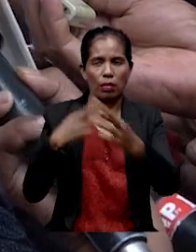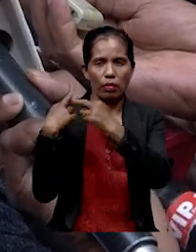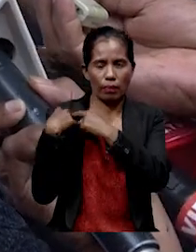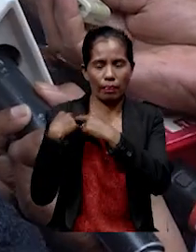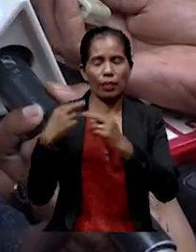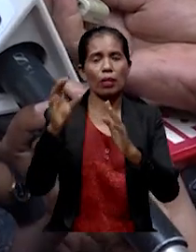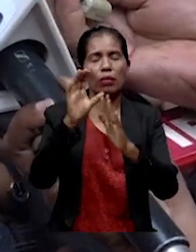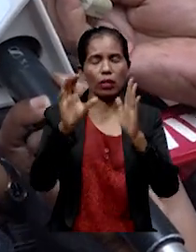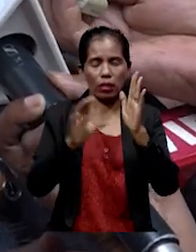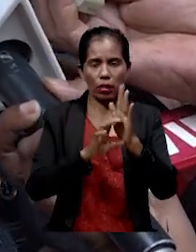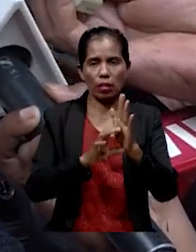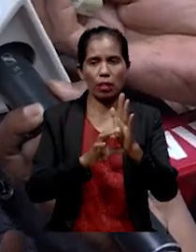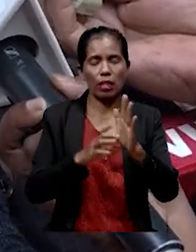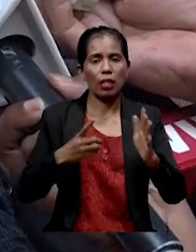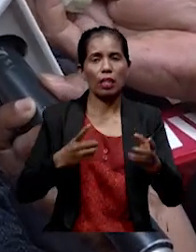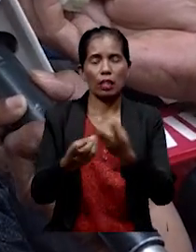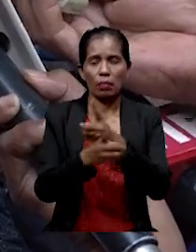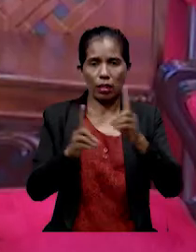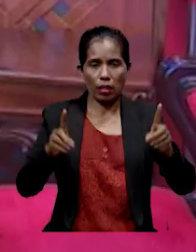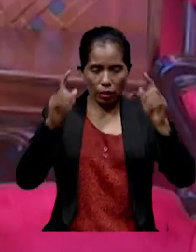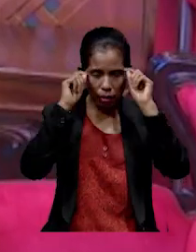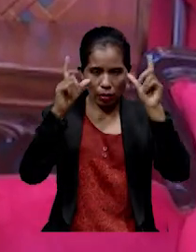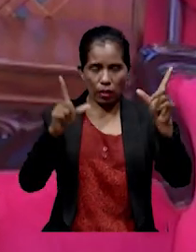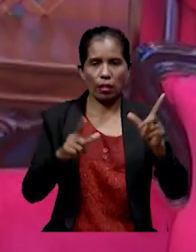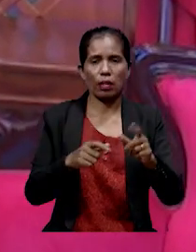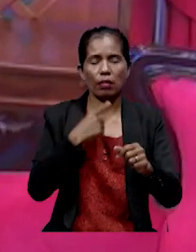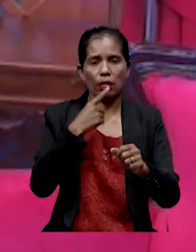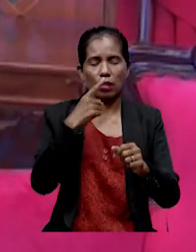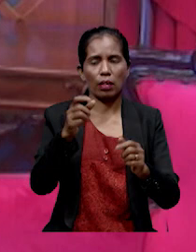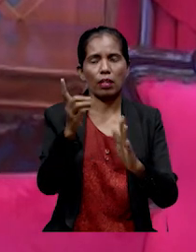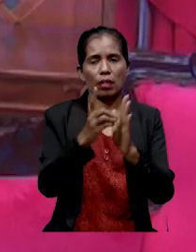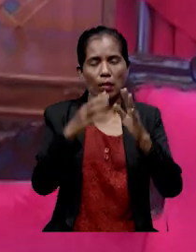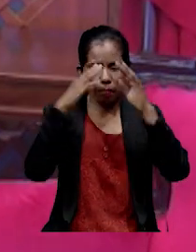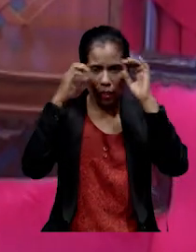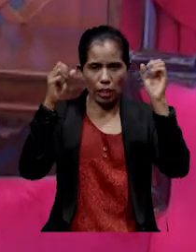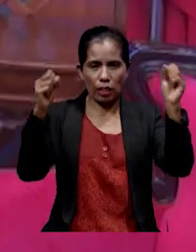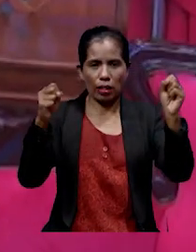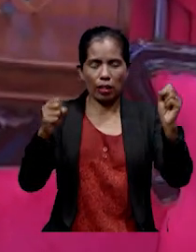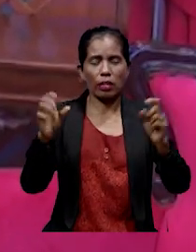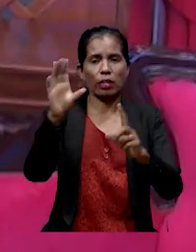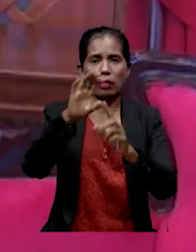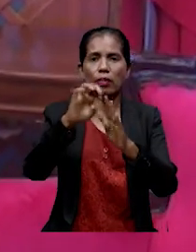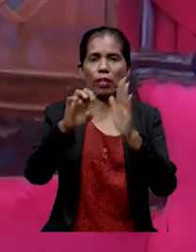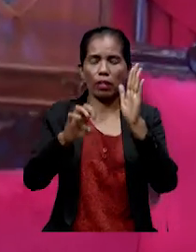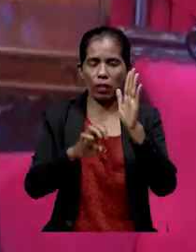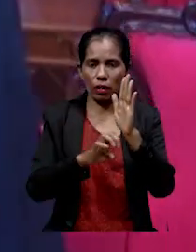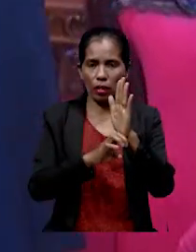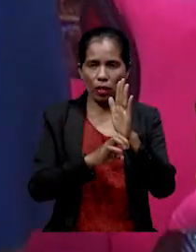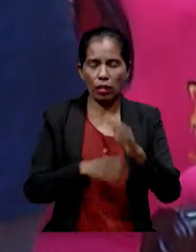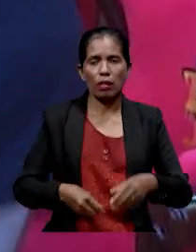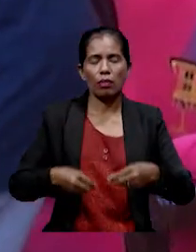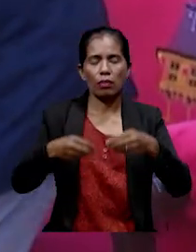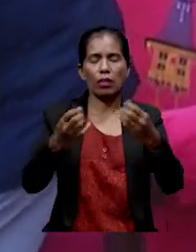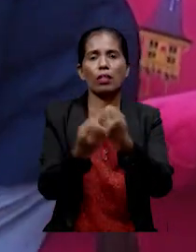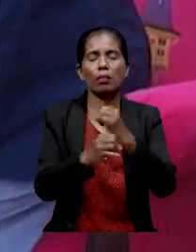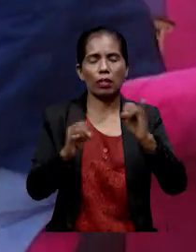Constituição República Democrática Timor-Leste, artigo 8.1, resenhat a linha Ida, define Presidente da República Maxef Estado, símbolo no garante